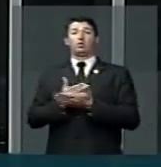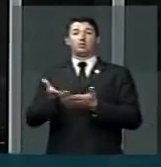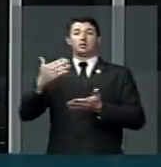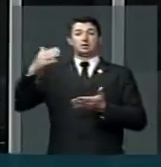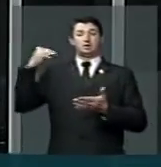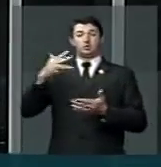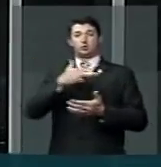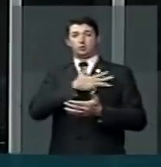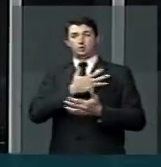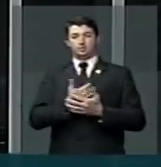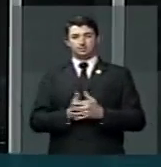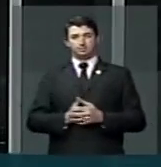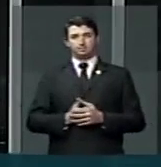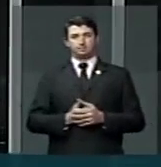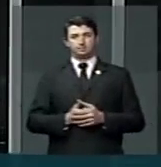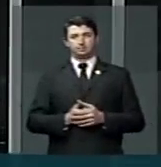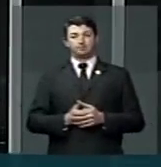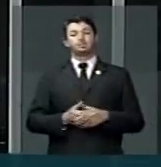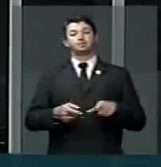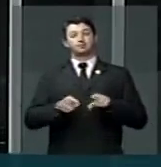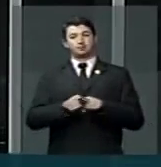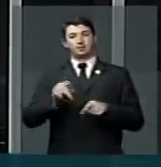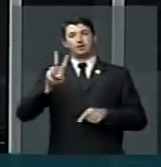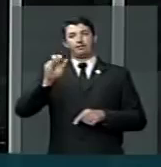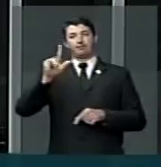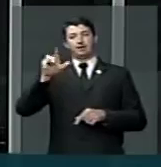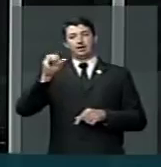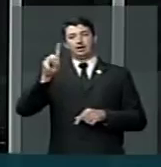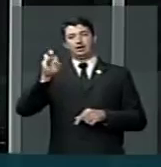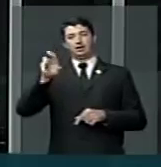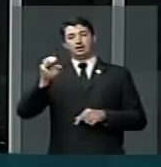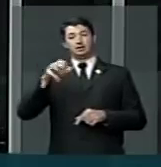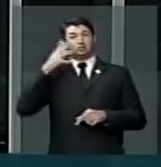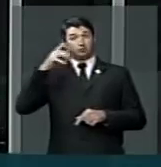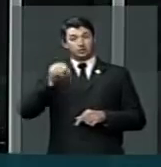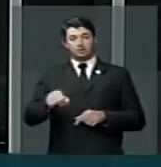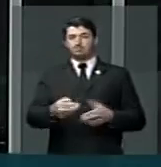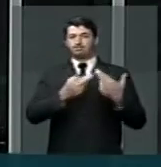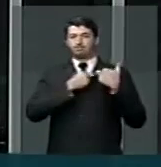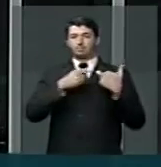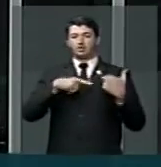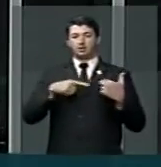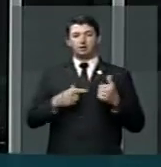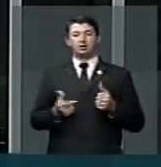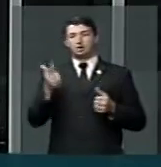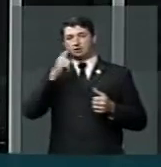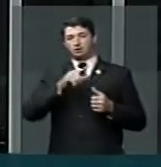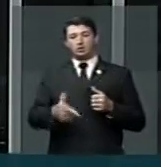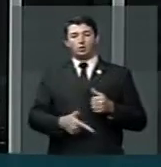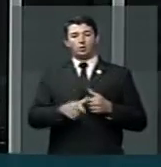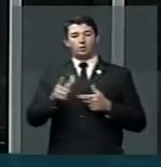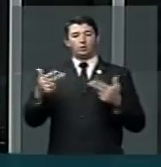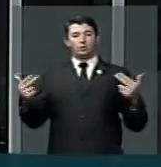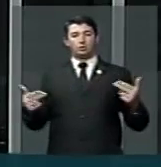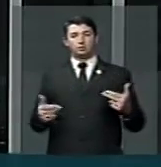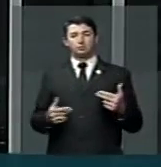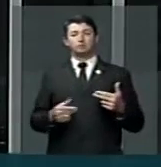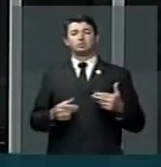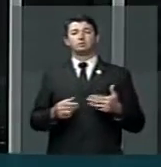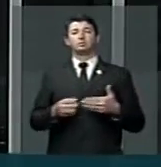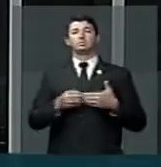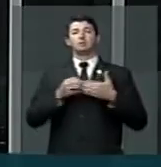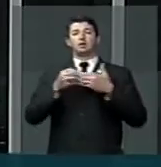governo Lula, senhor presidente. Além de Valadares, essa política também é responsável por levar outros campos à